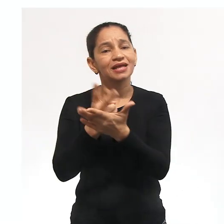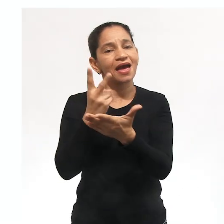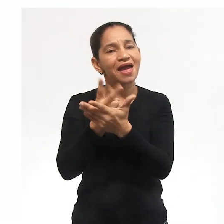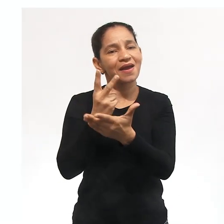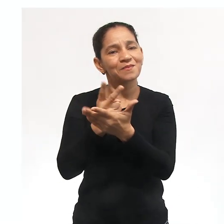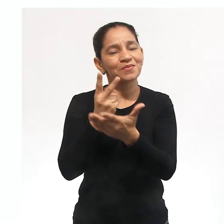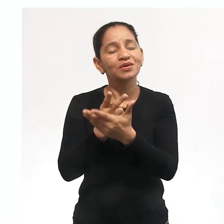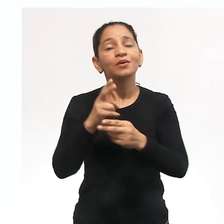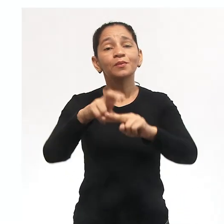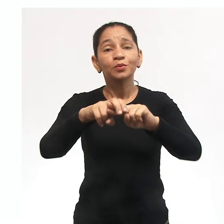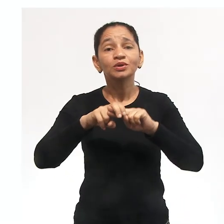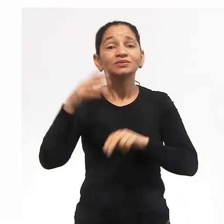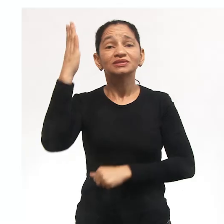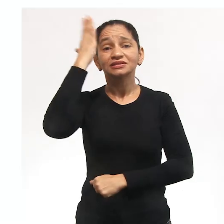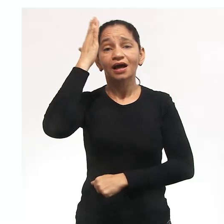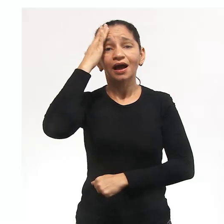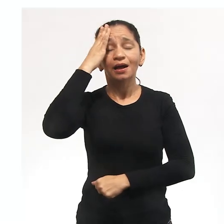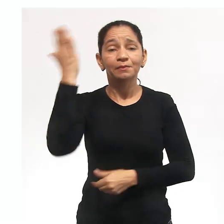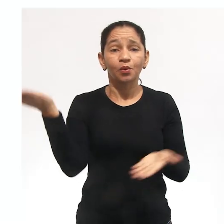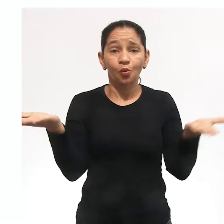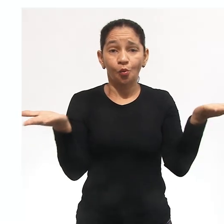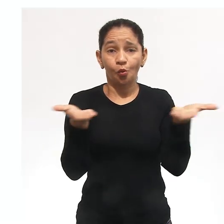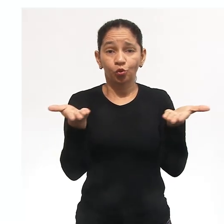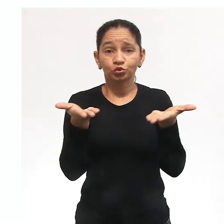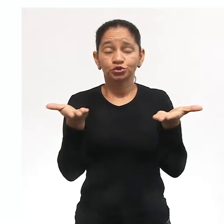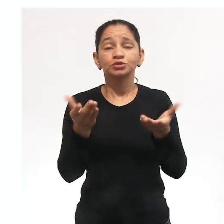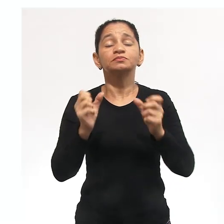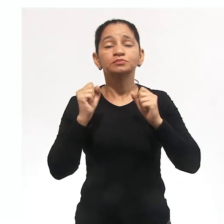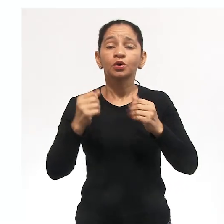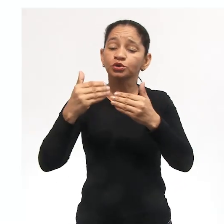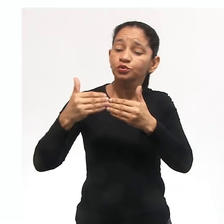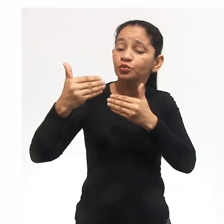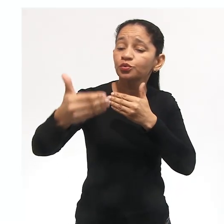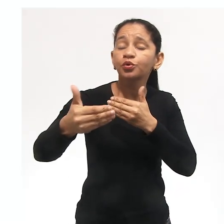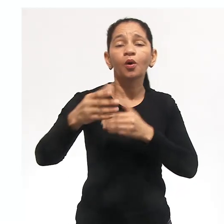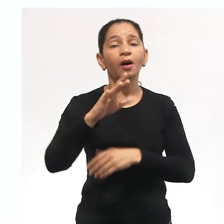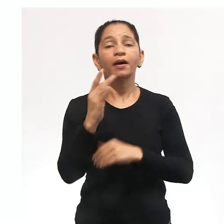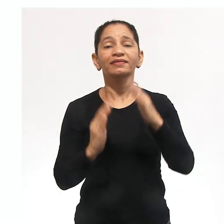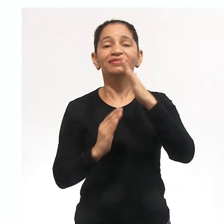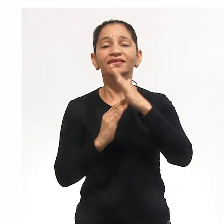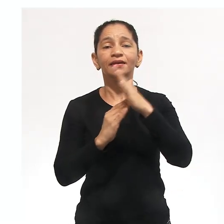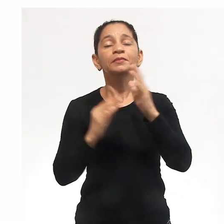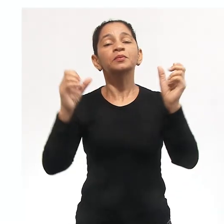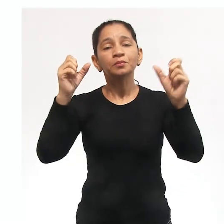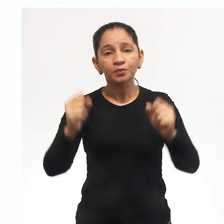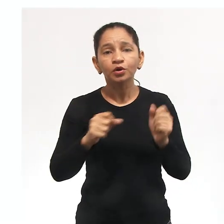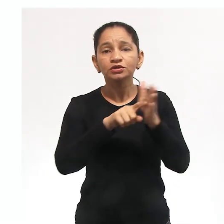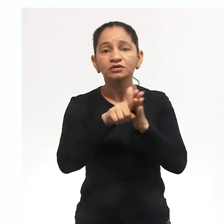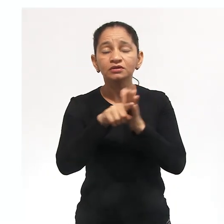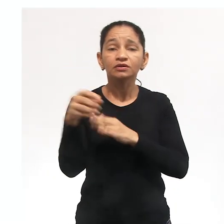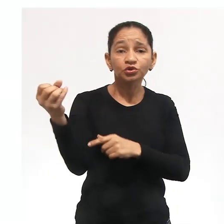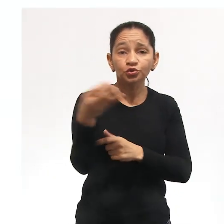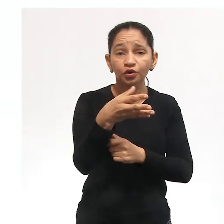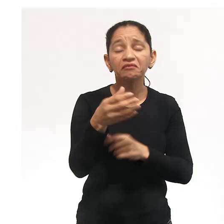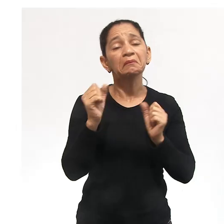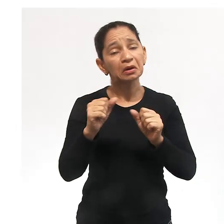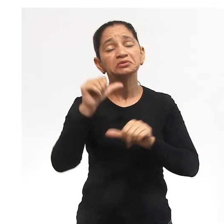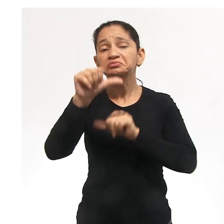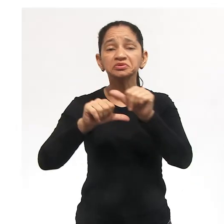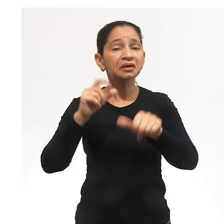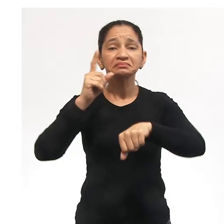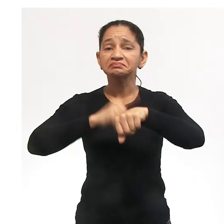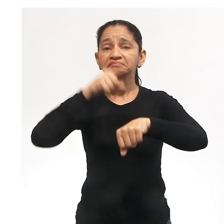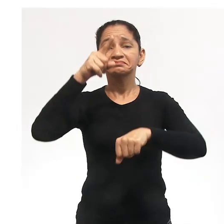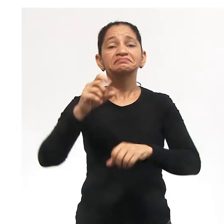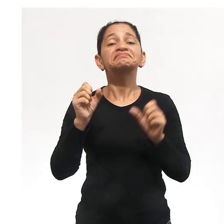evolução. E o que sabemos hoje pode ser modificado com o avanço de investigações.